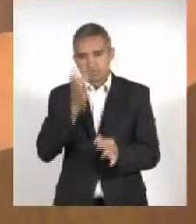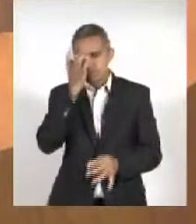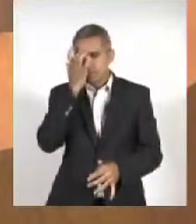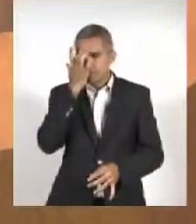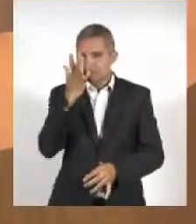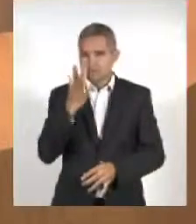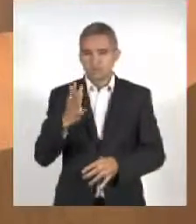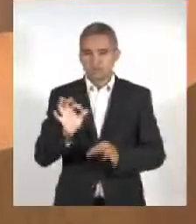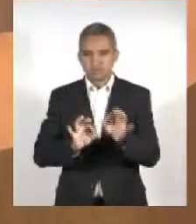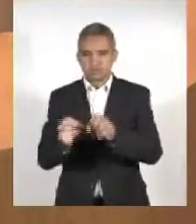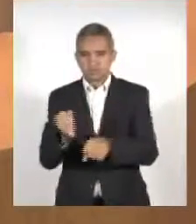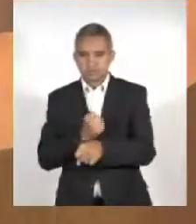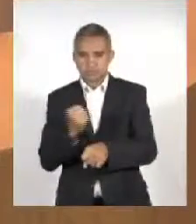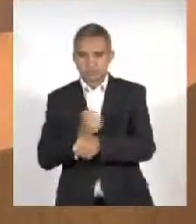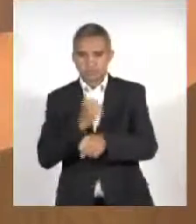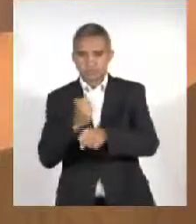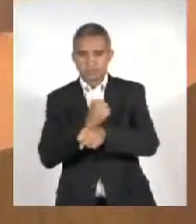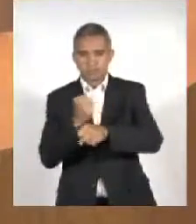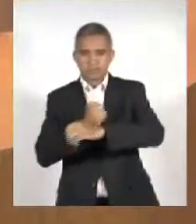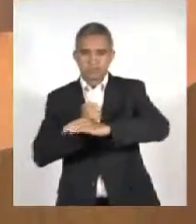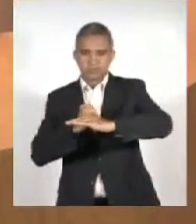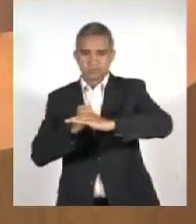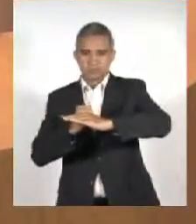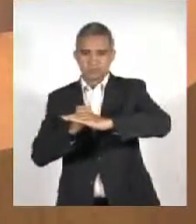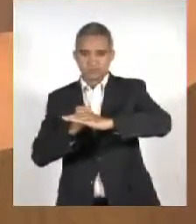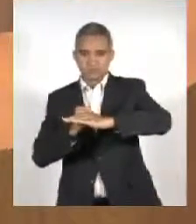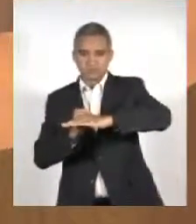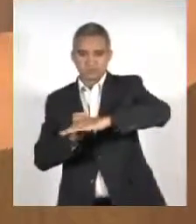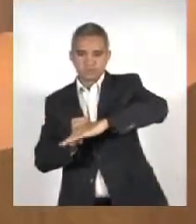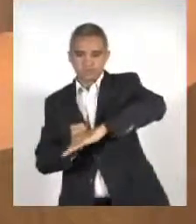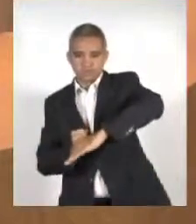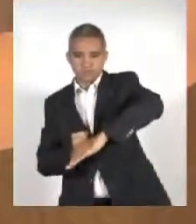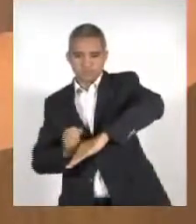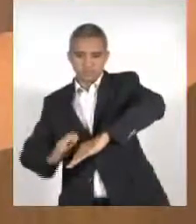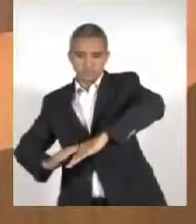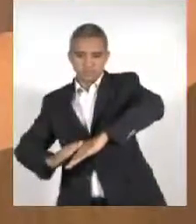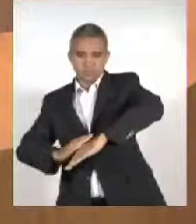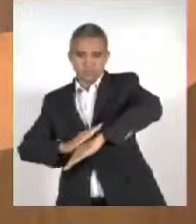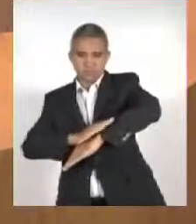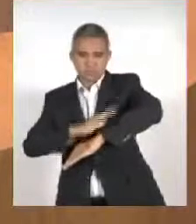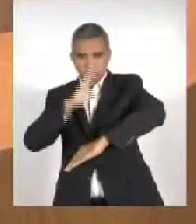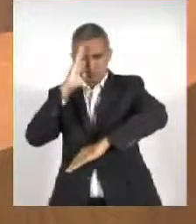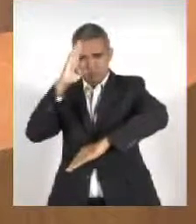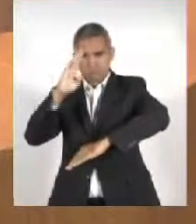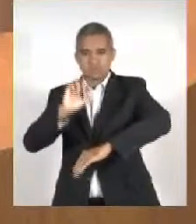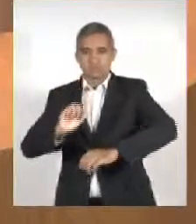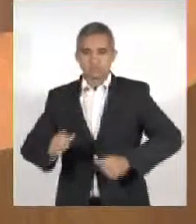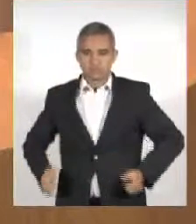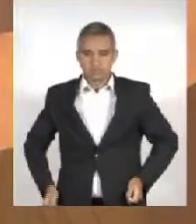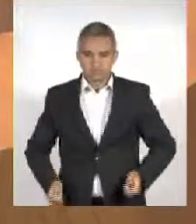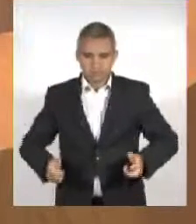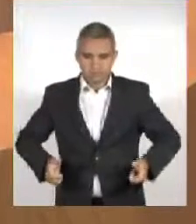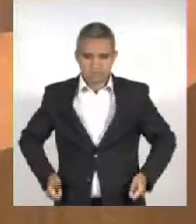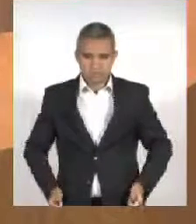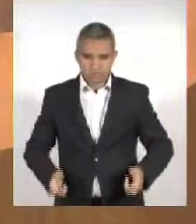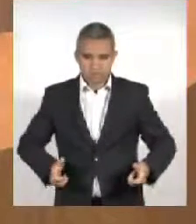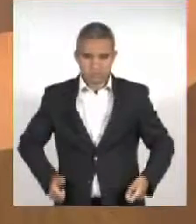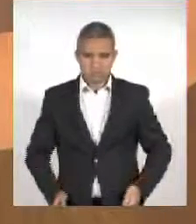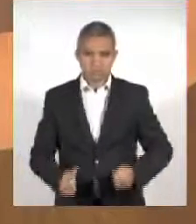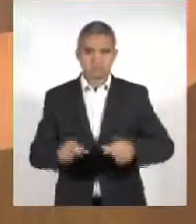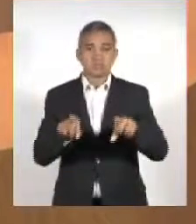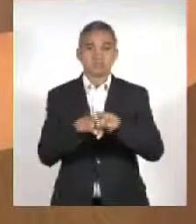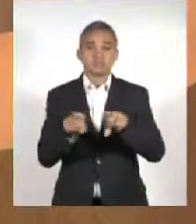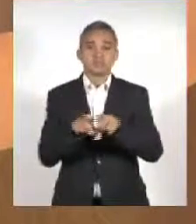resolver, que é fazer o rebaixamento dessas calçadas, principalmente para os cadeirantes. Nós solicitamos também